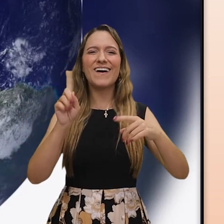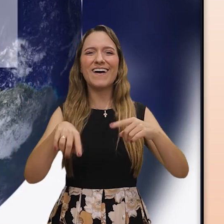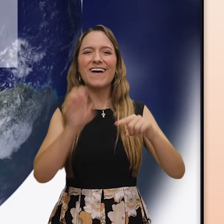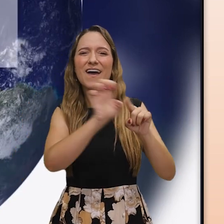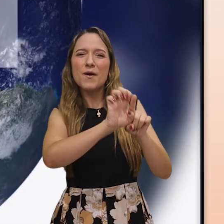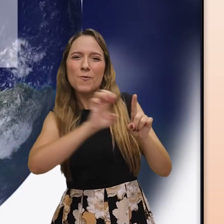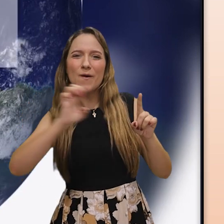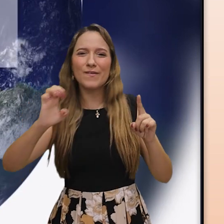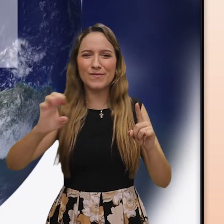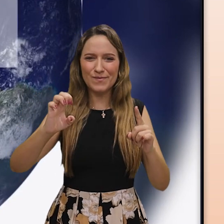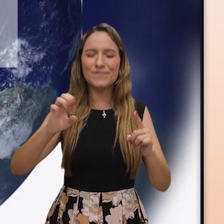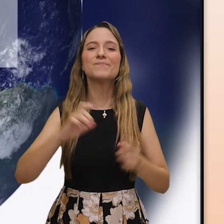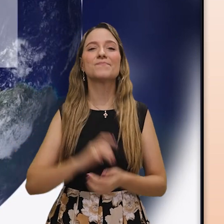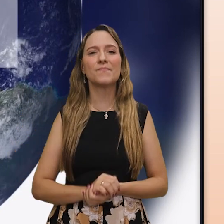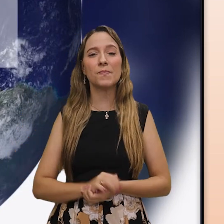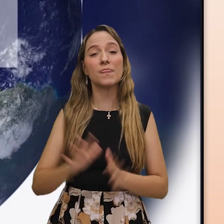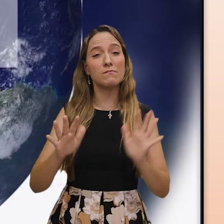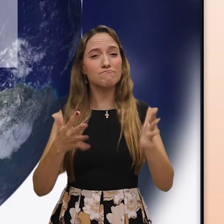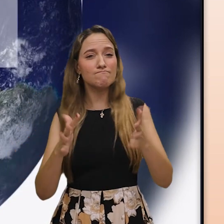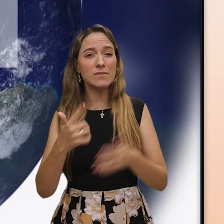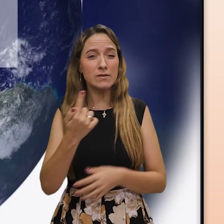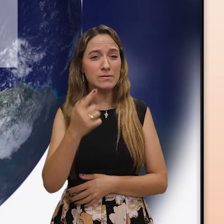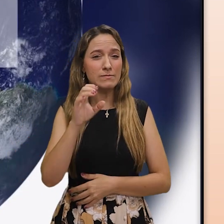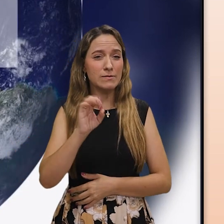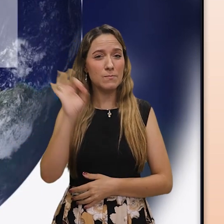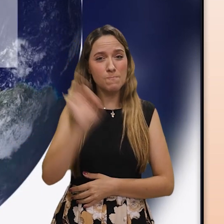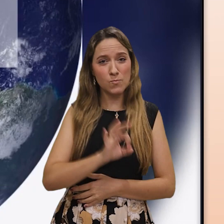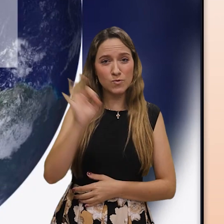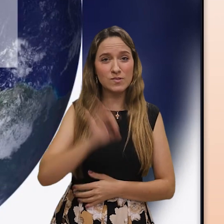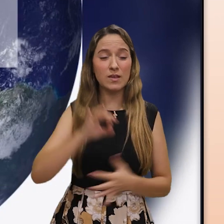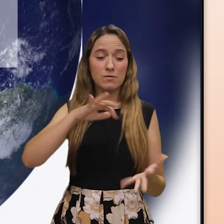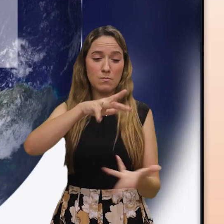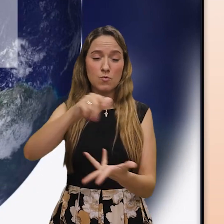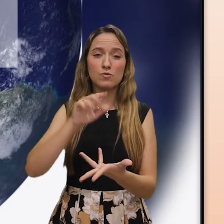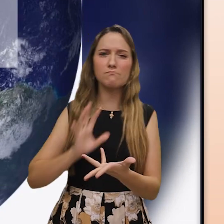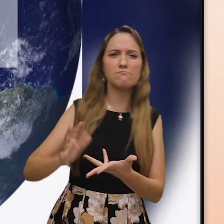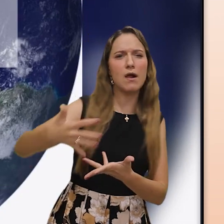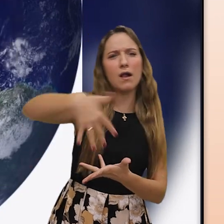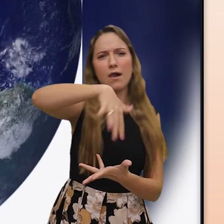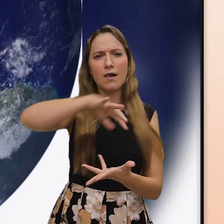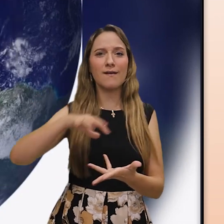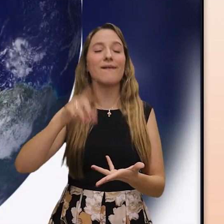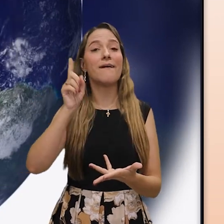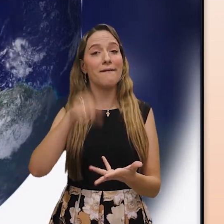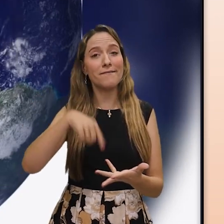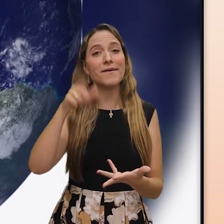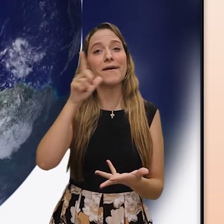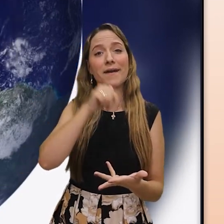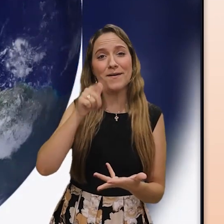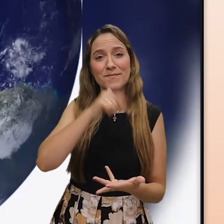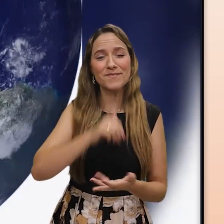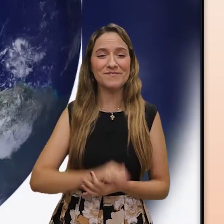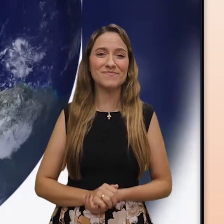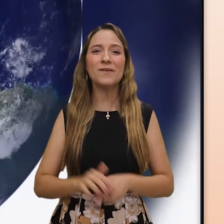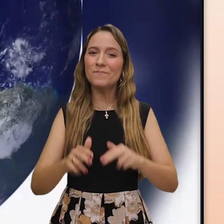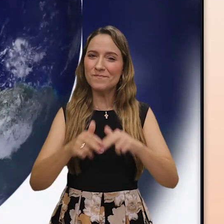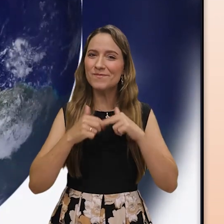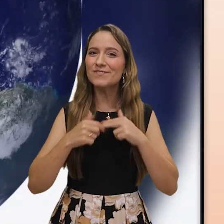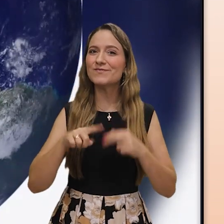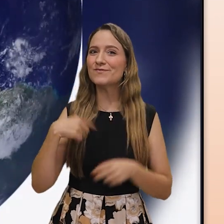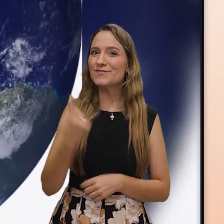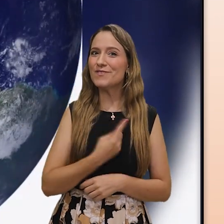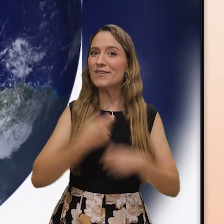Mais de 70% da superfície do nosso planeta é formada por água. Inclusive, chamamos